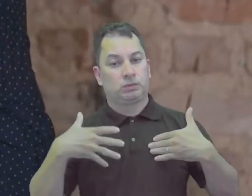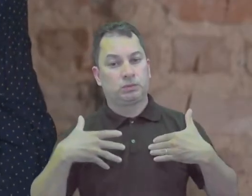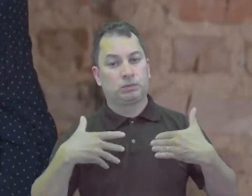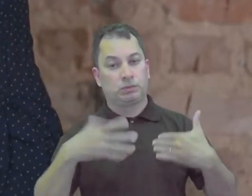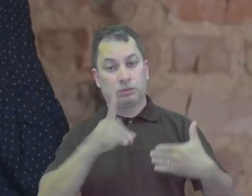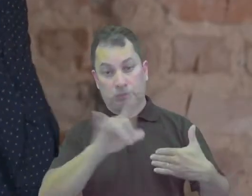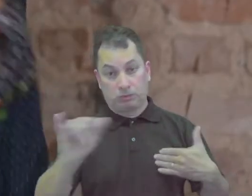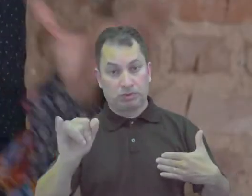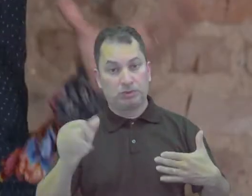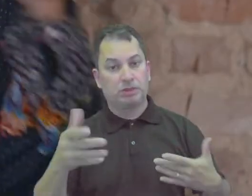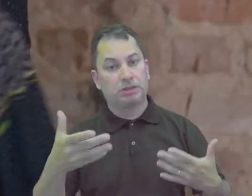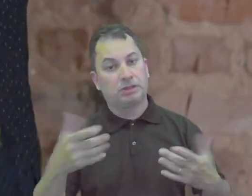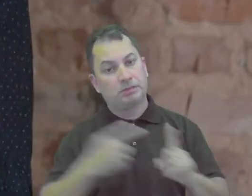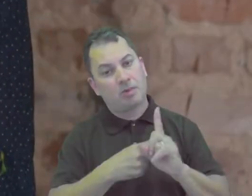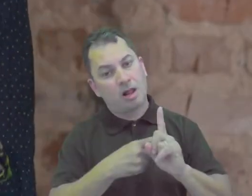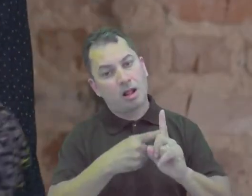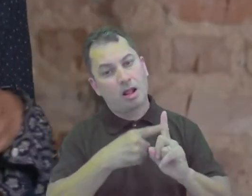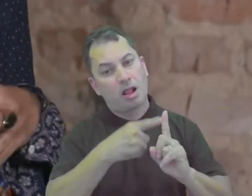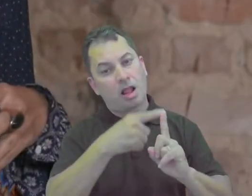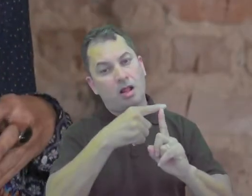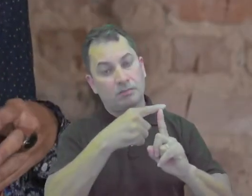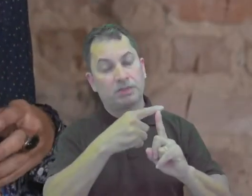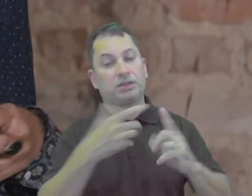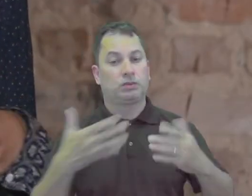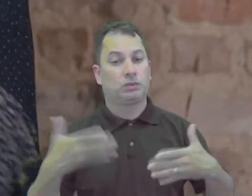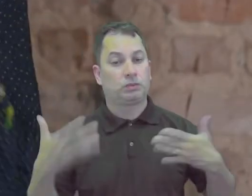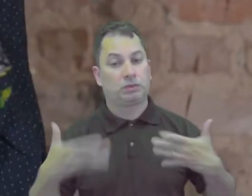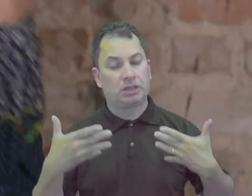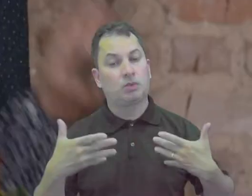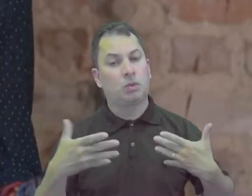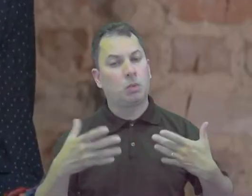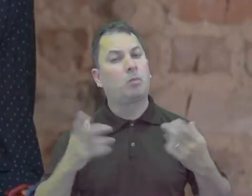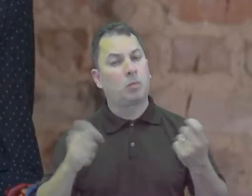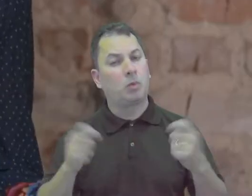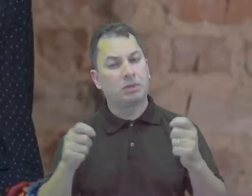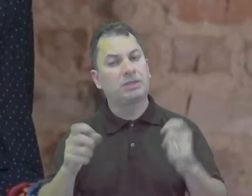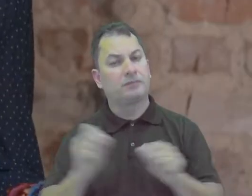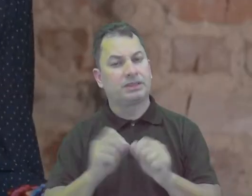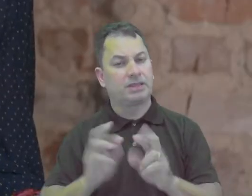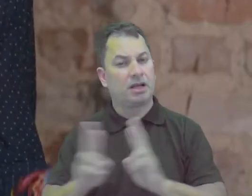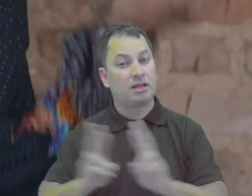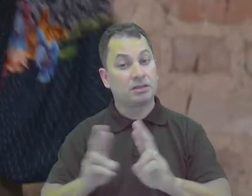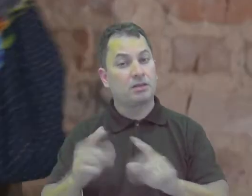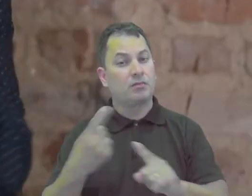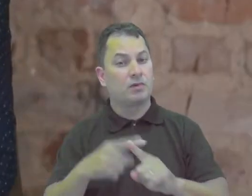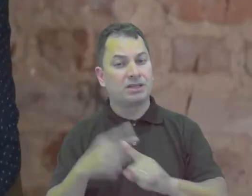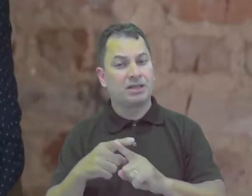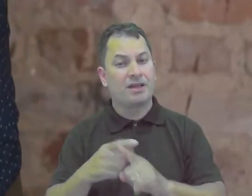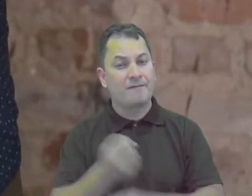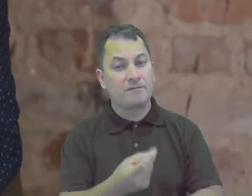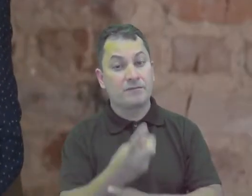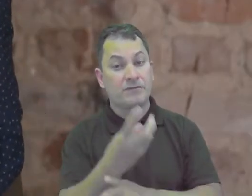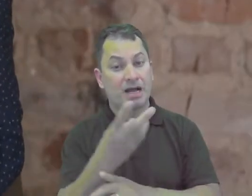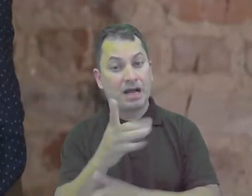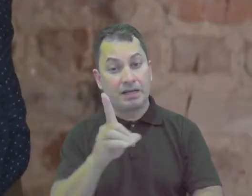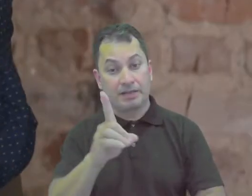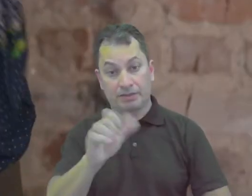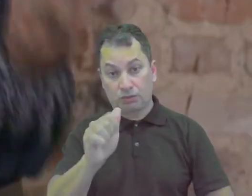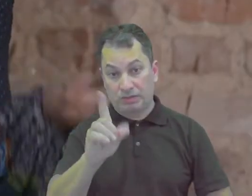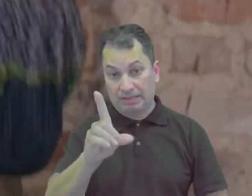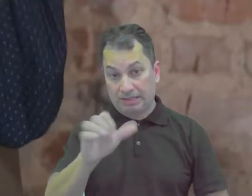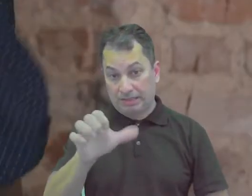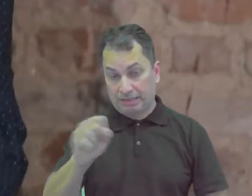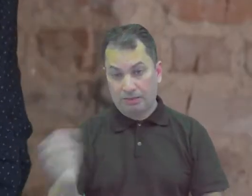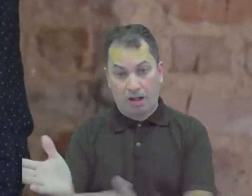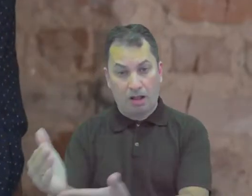de calor, né? A gente pode fazer essa relação porque vários dados são levantados, vários dados são divulgados e